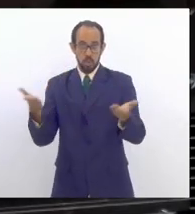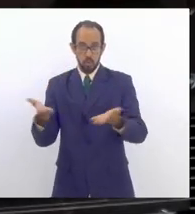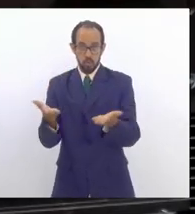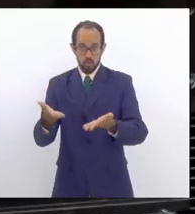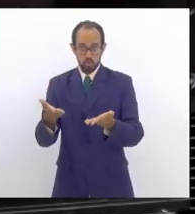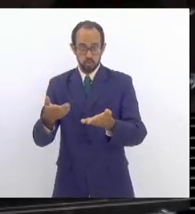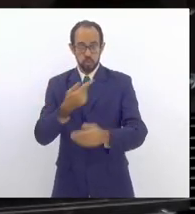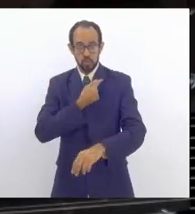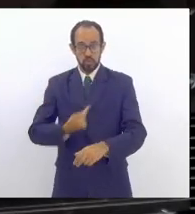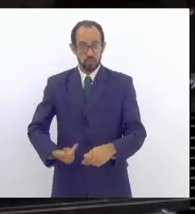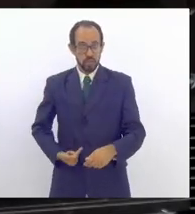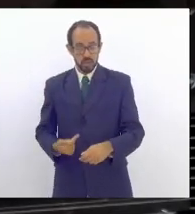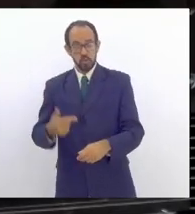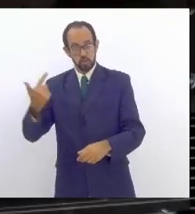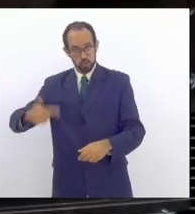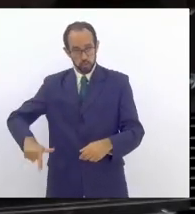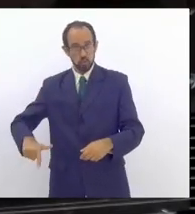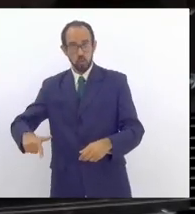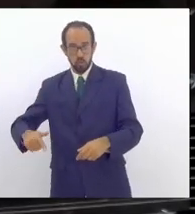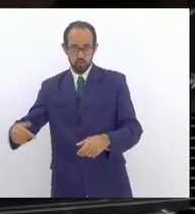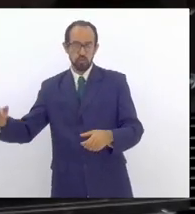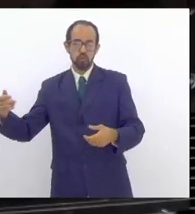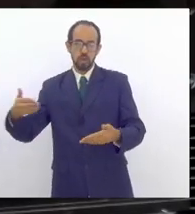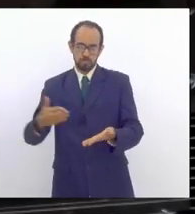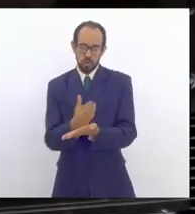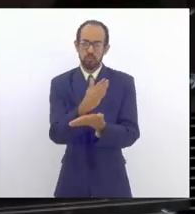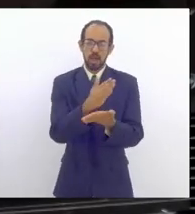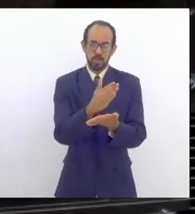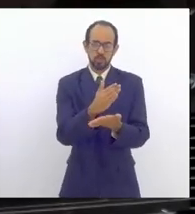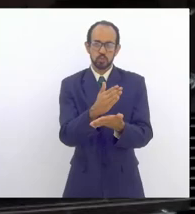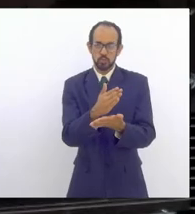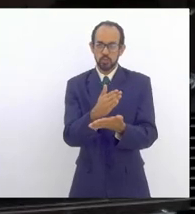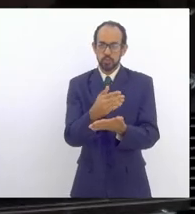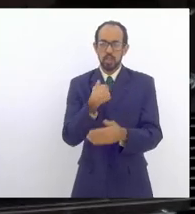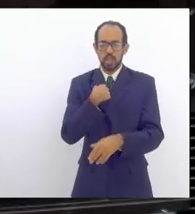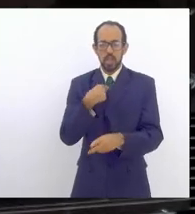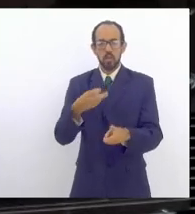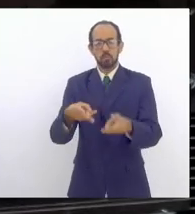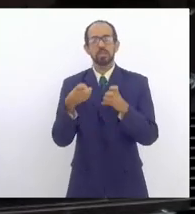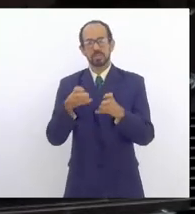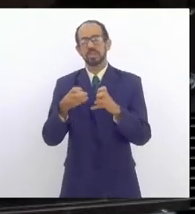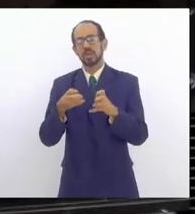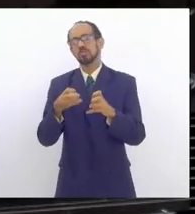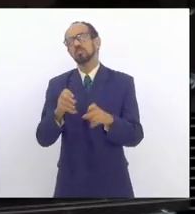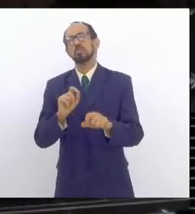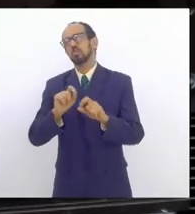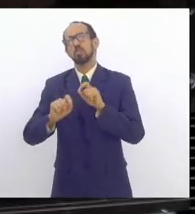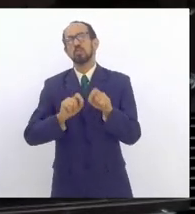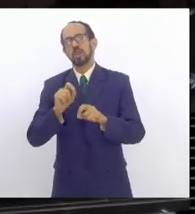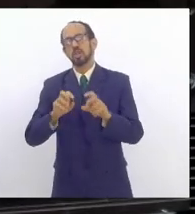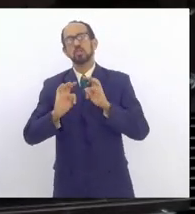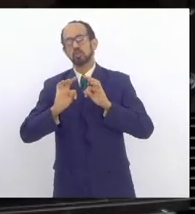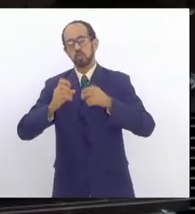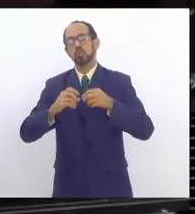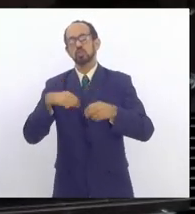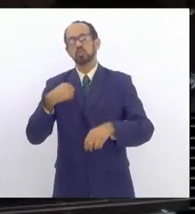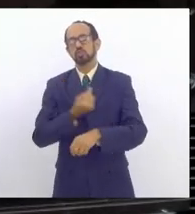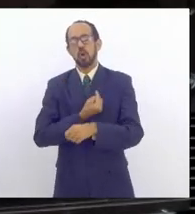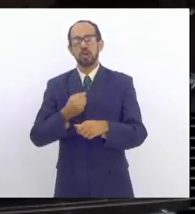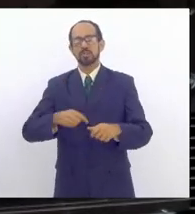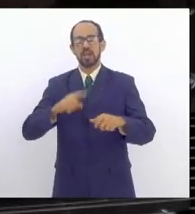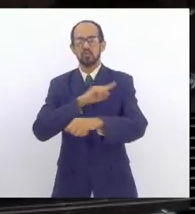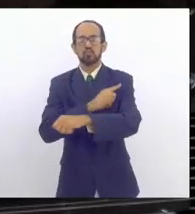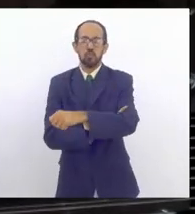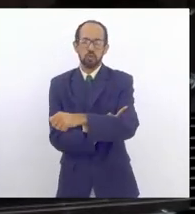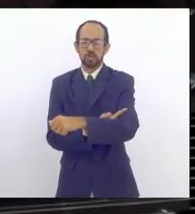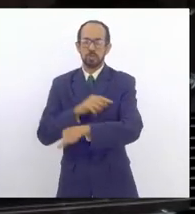reeleito e conhecedor do potencial do seu povo, eu vejo em todos nós a força para transformar o Rio no estado